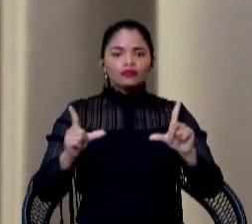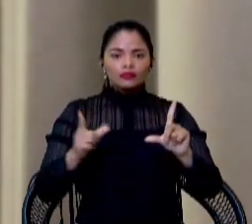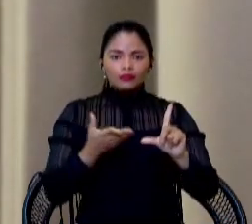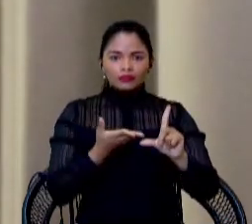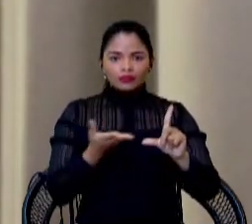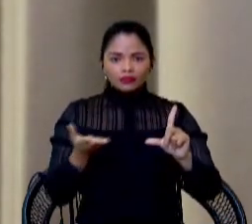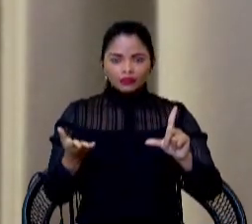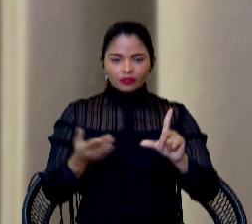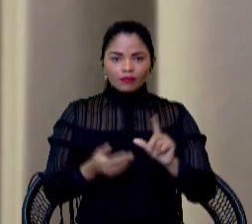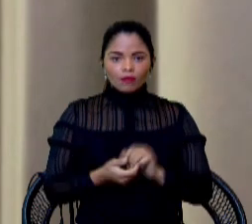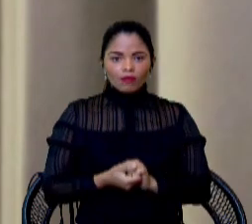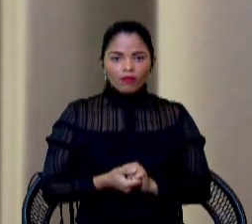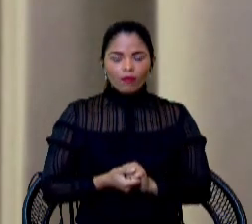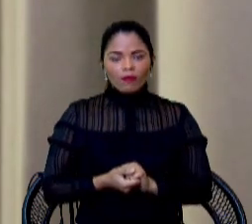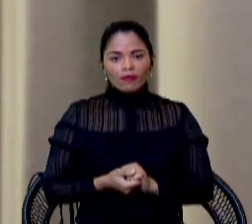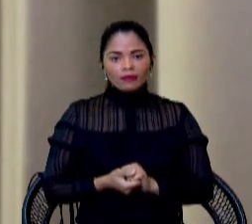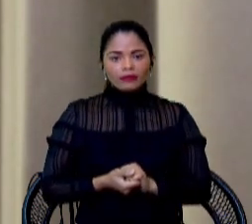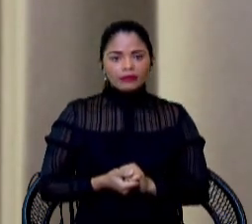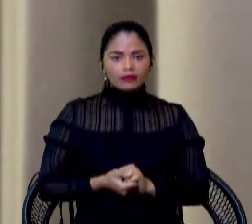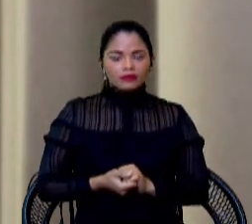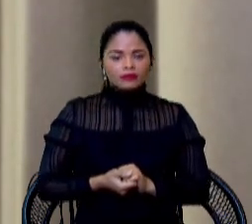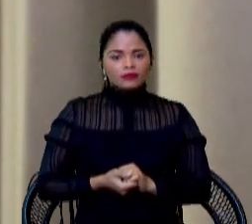vocês.